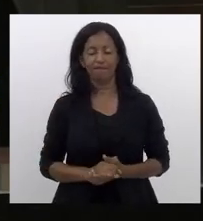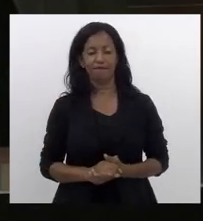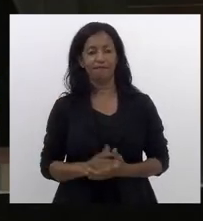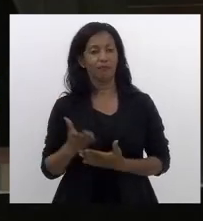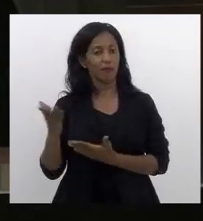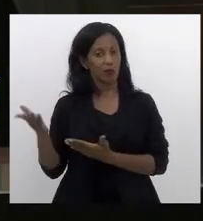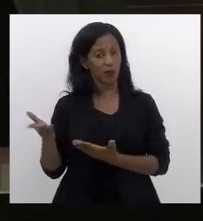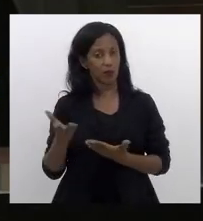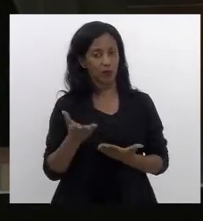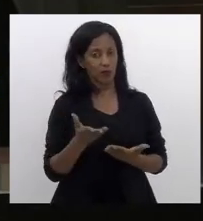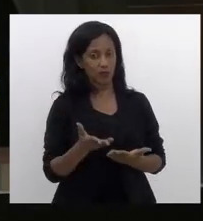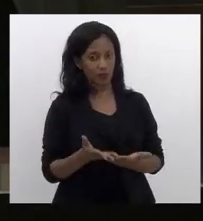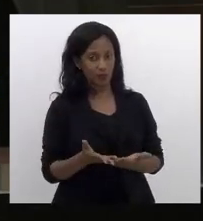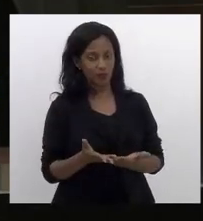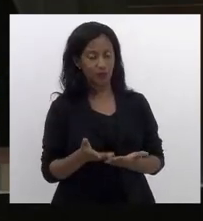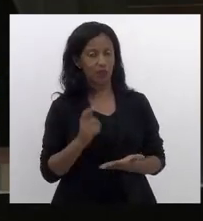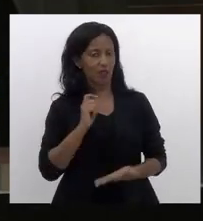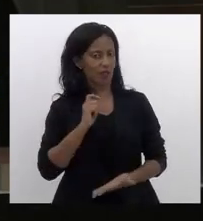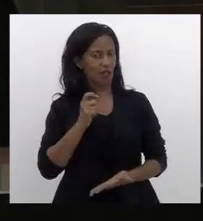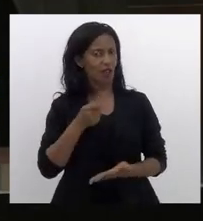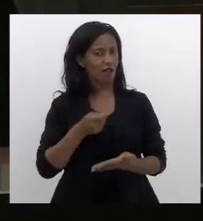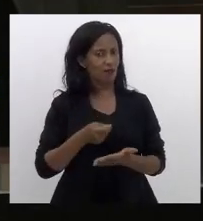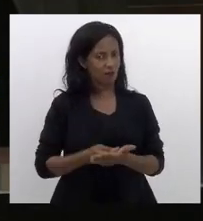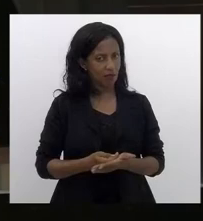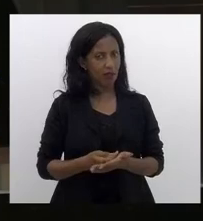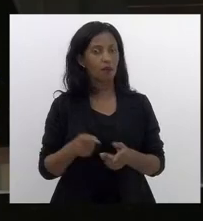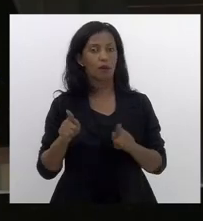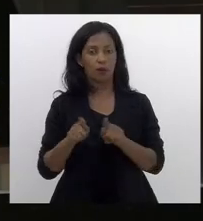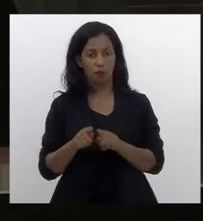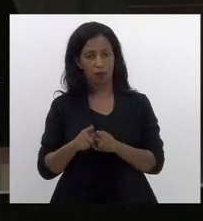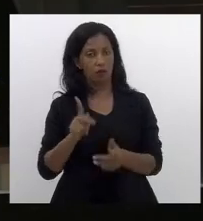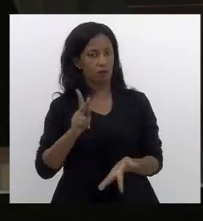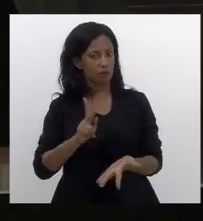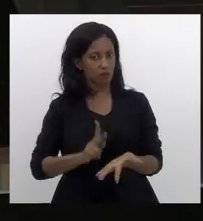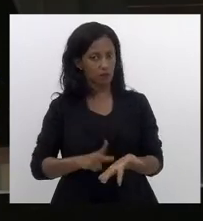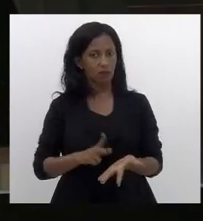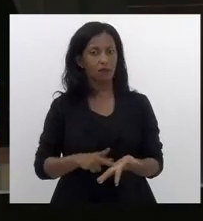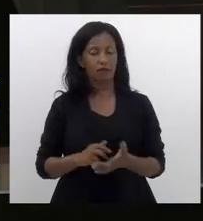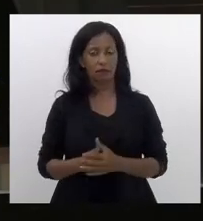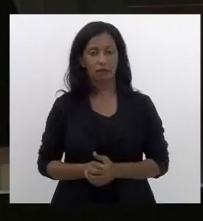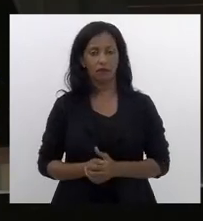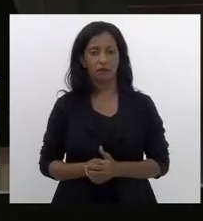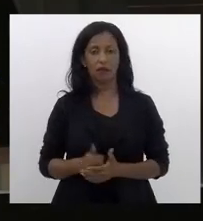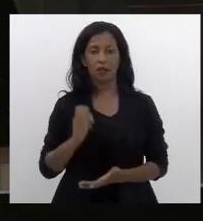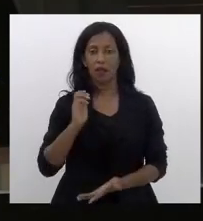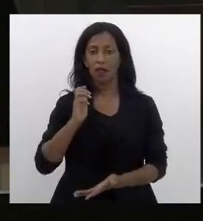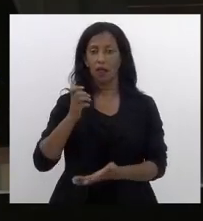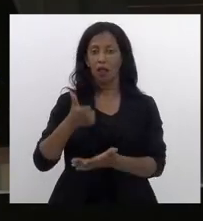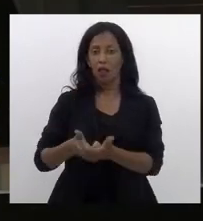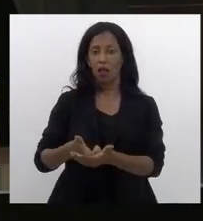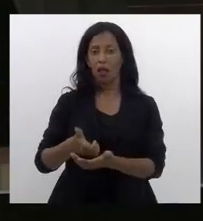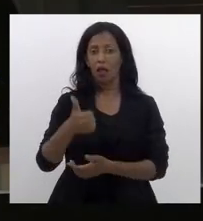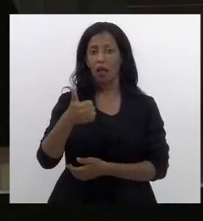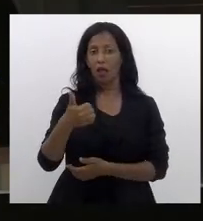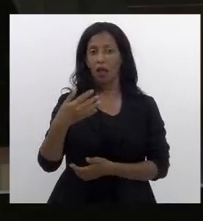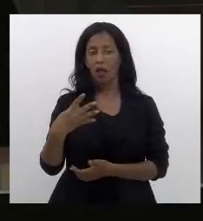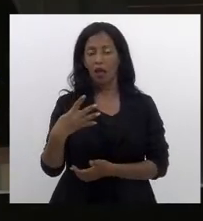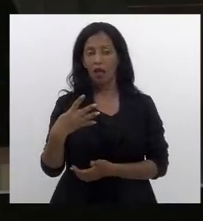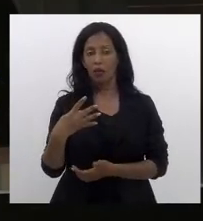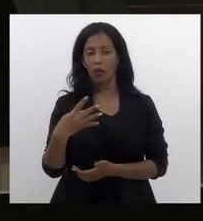isso, ele afirma, o que também é verdade, que está pagando 14 folhas